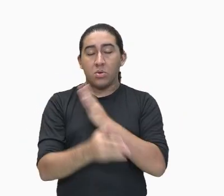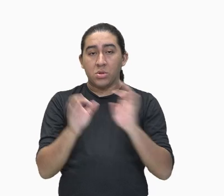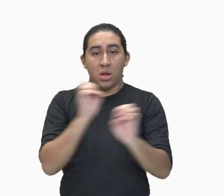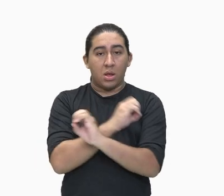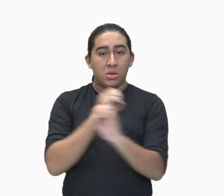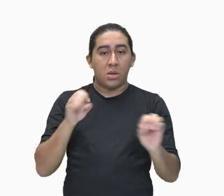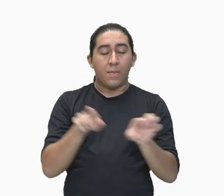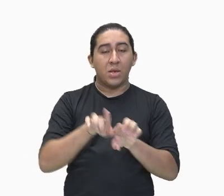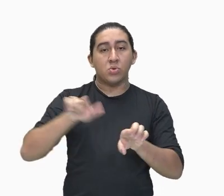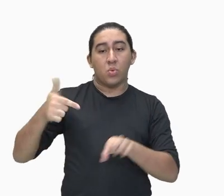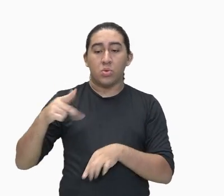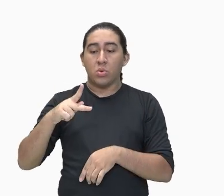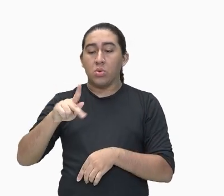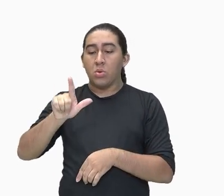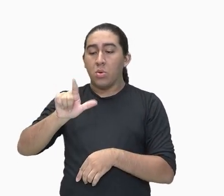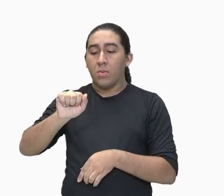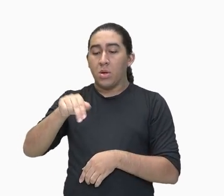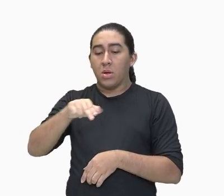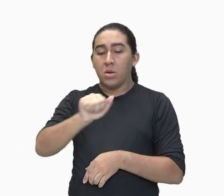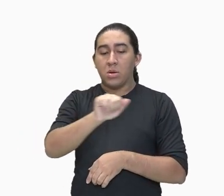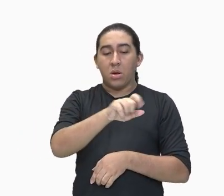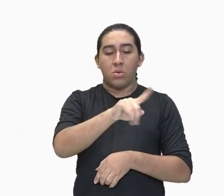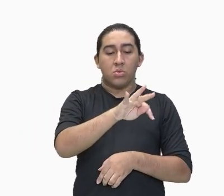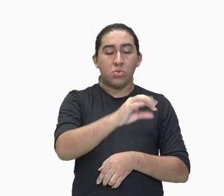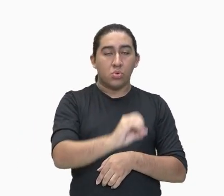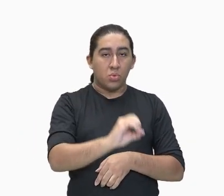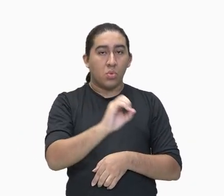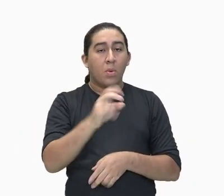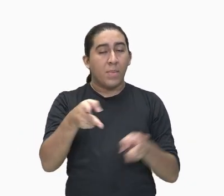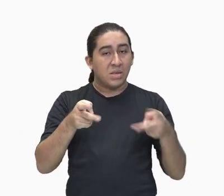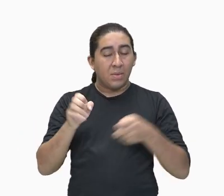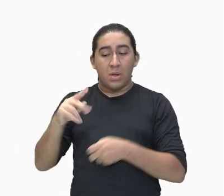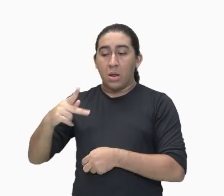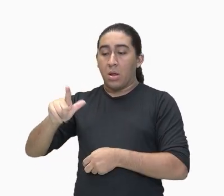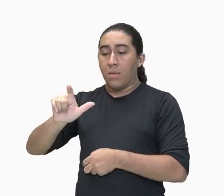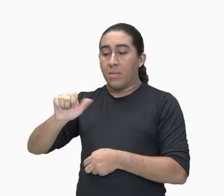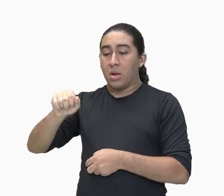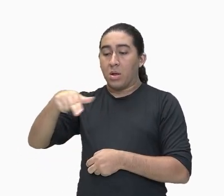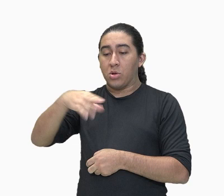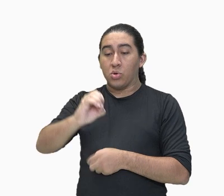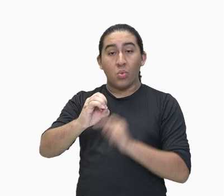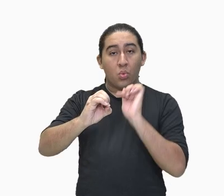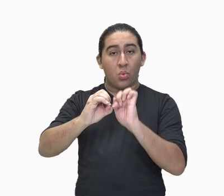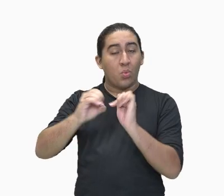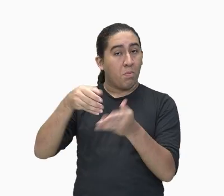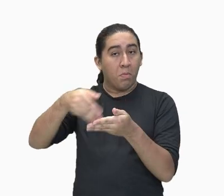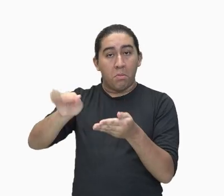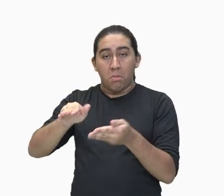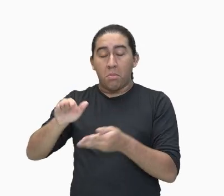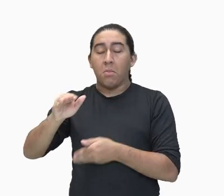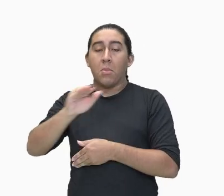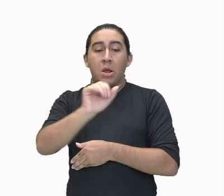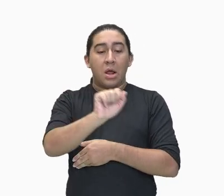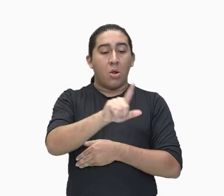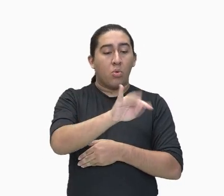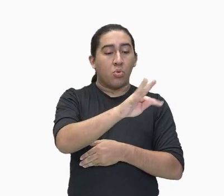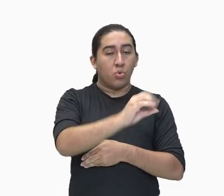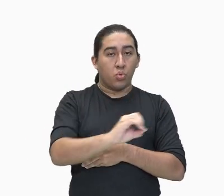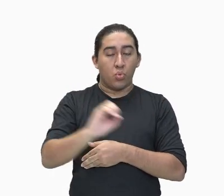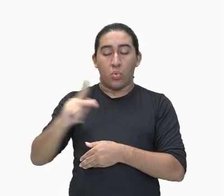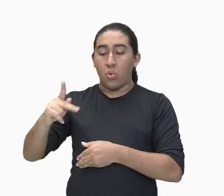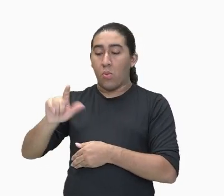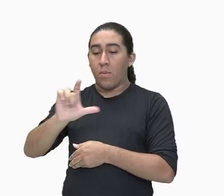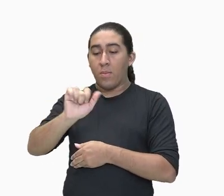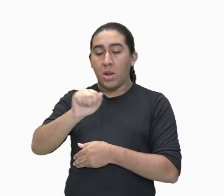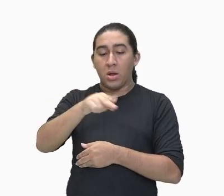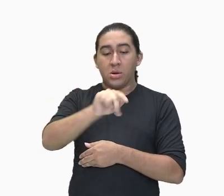planalto, ó, plano, tinha um O aí, plano, mais alto, né? Então, houve alteração do Ozinho aí, para